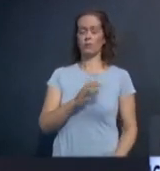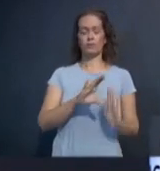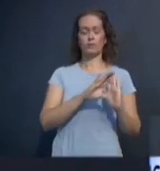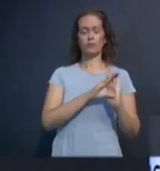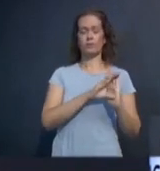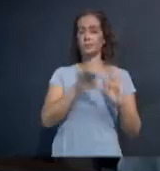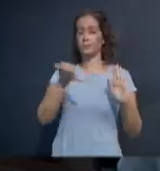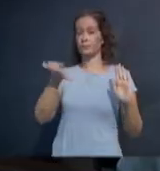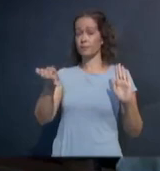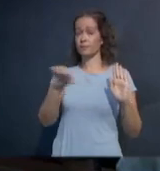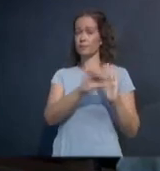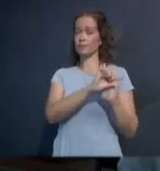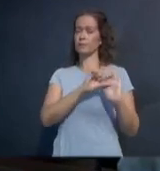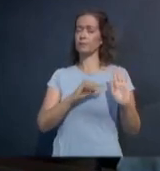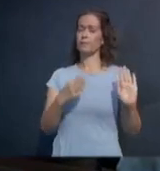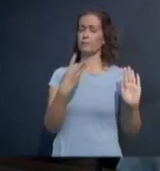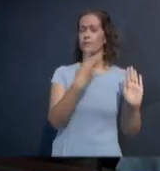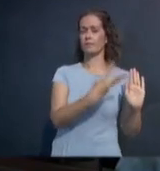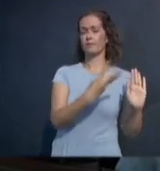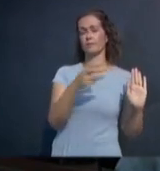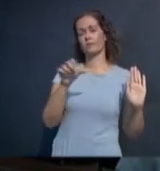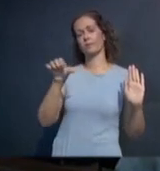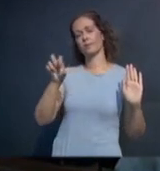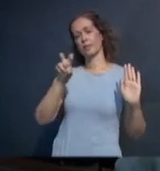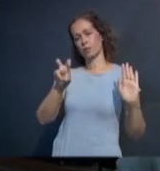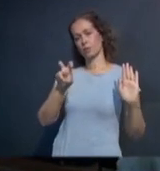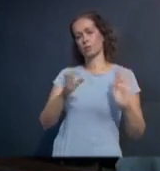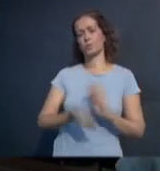verso 35.